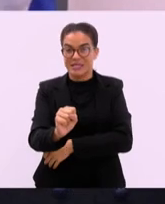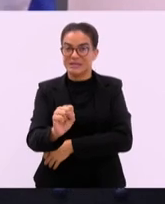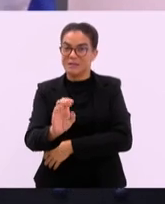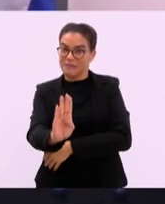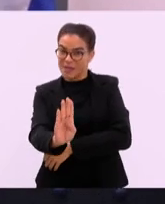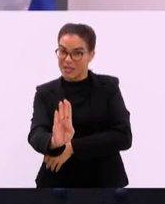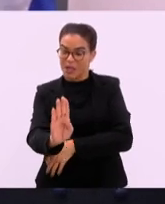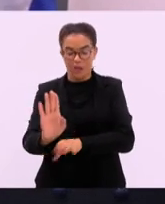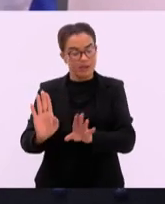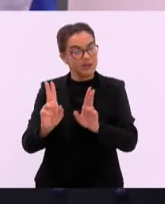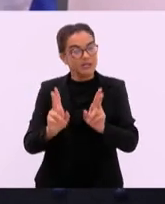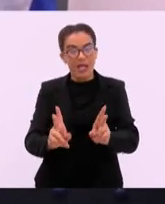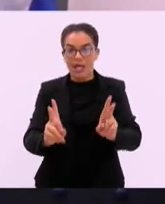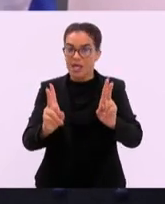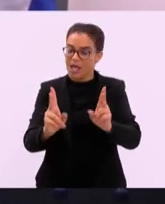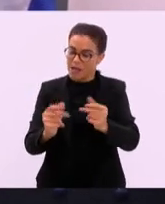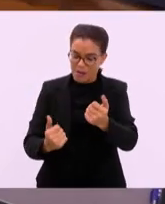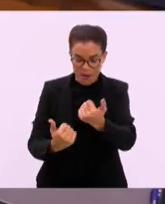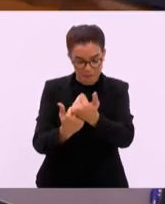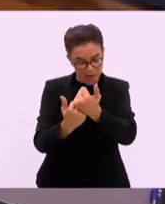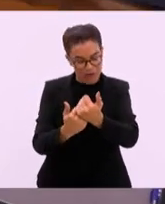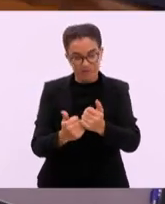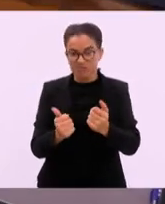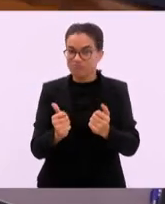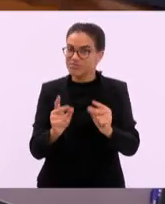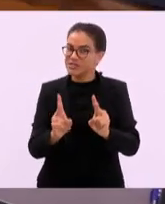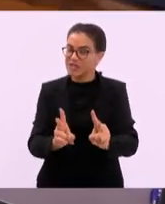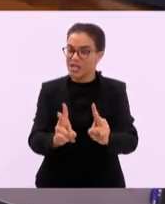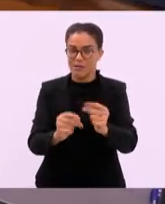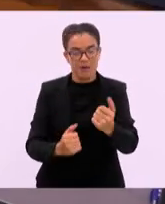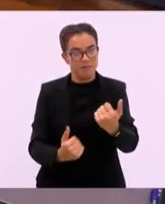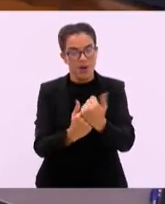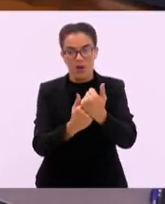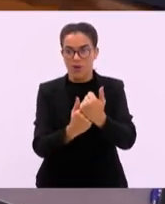está incluído fora, incluído fora. O PSB está com o Luiz Paulo.